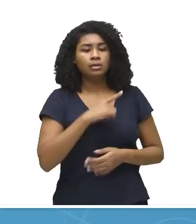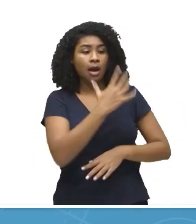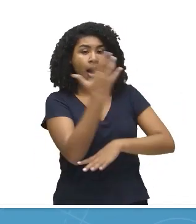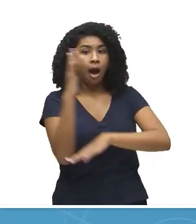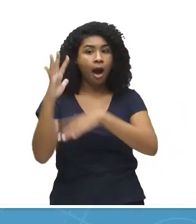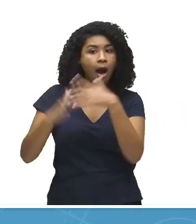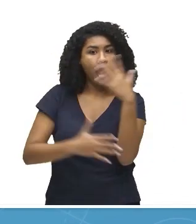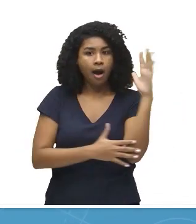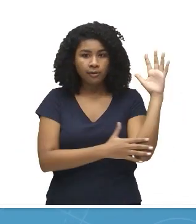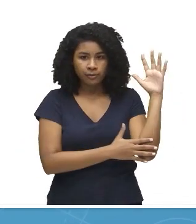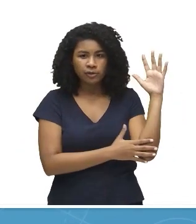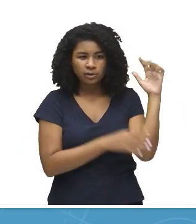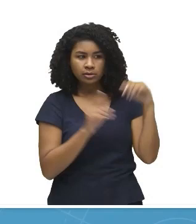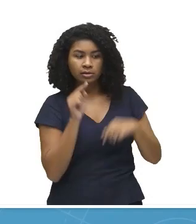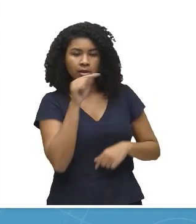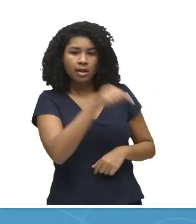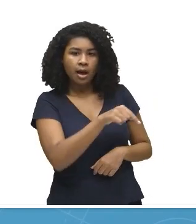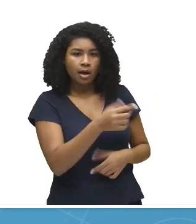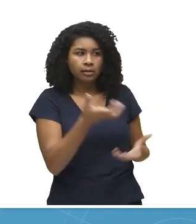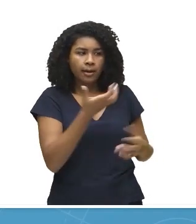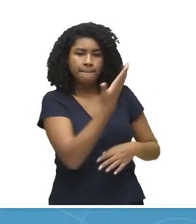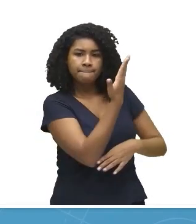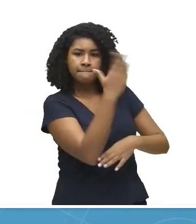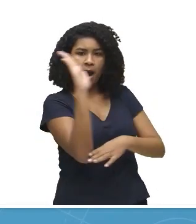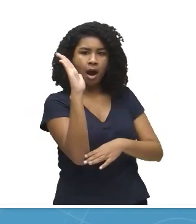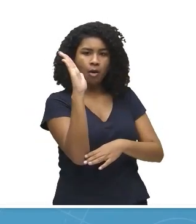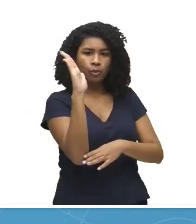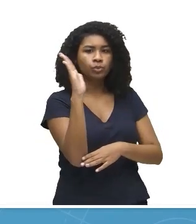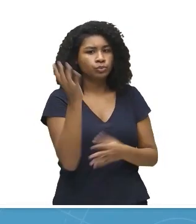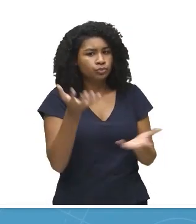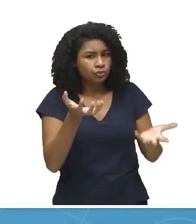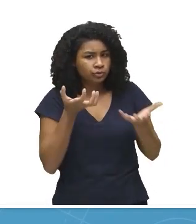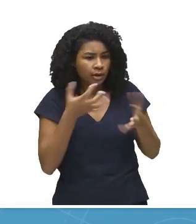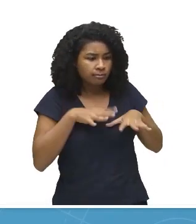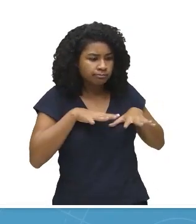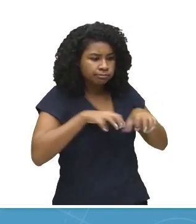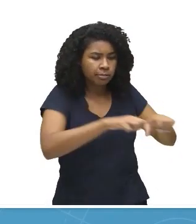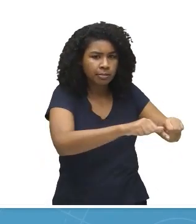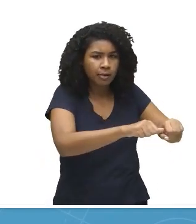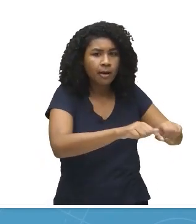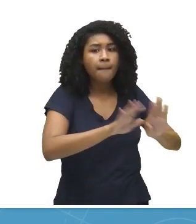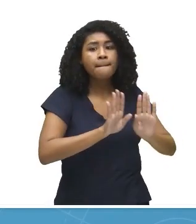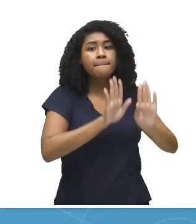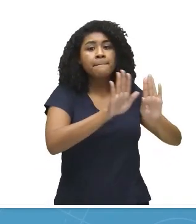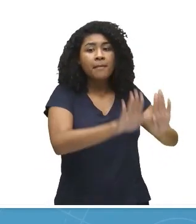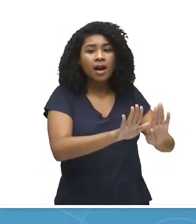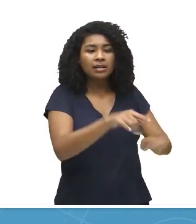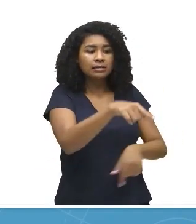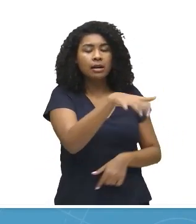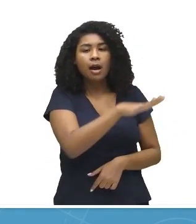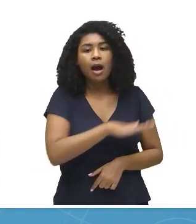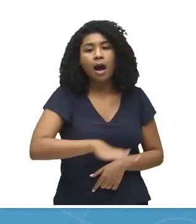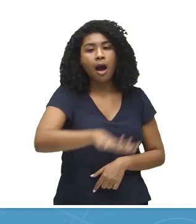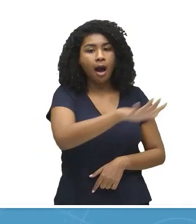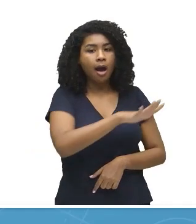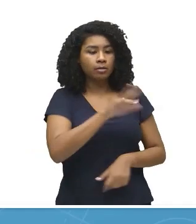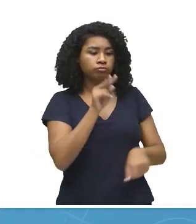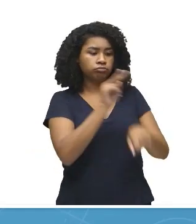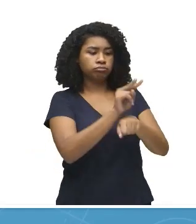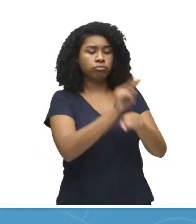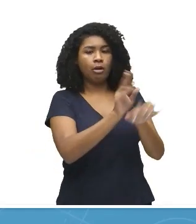por exemplo, a madeira, próprias para isso. Mas se ela é uma área de